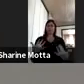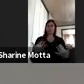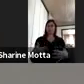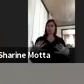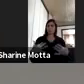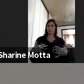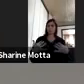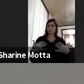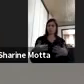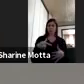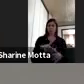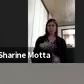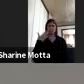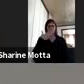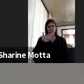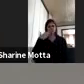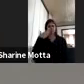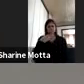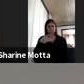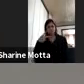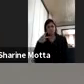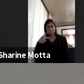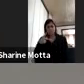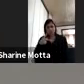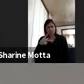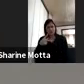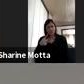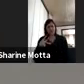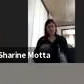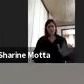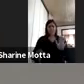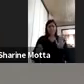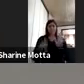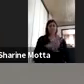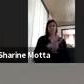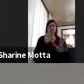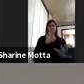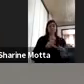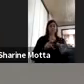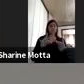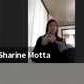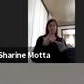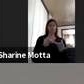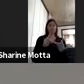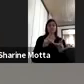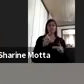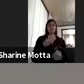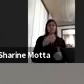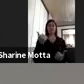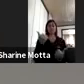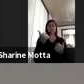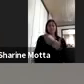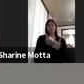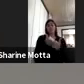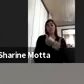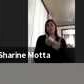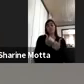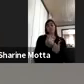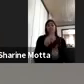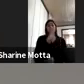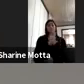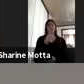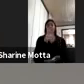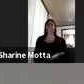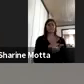fez na nobre tribuna da ONU nada mais, nada menos que é o discurso que ele faz nos cercadinhos em